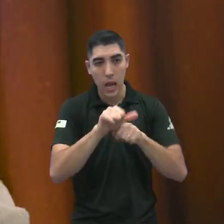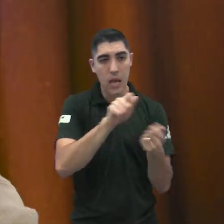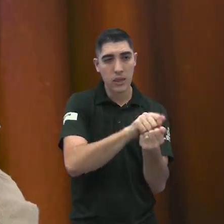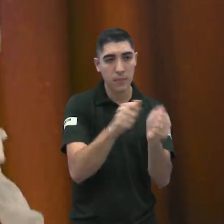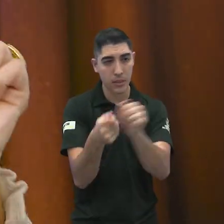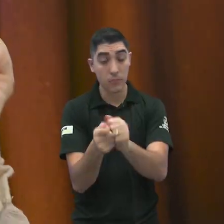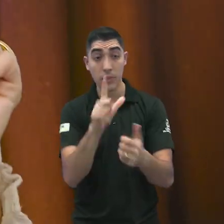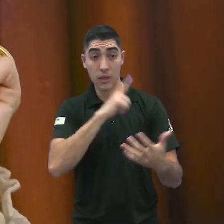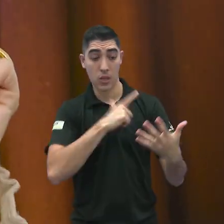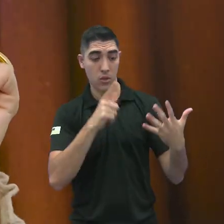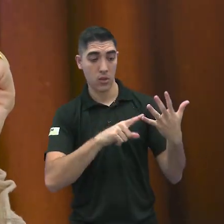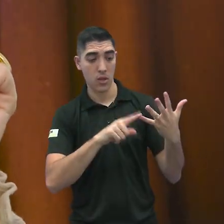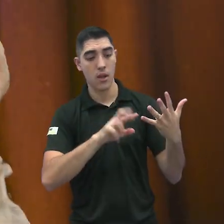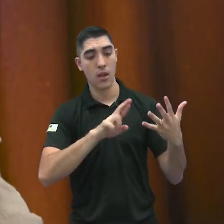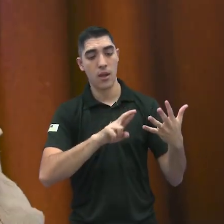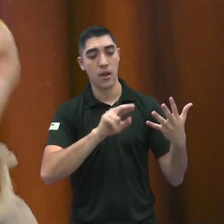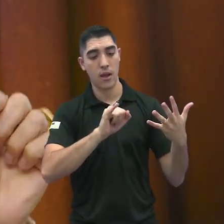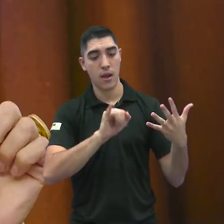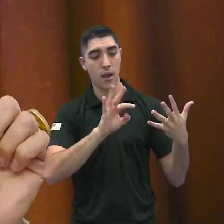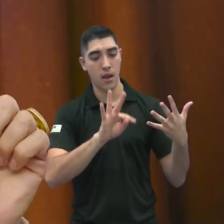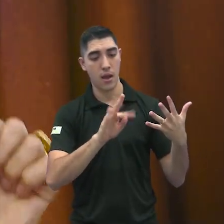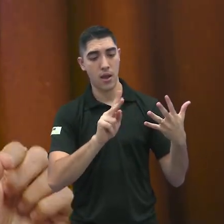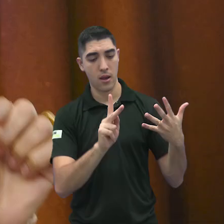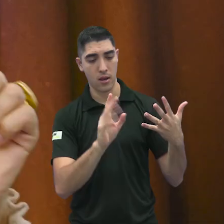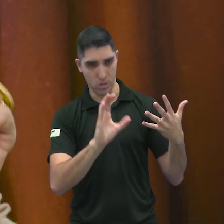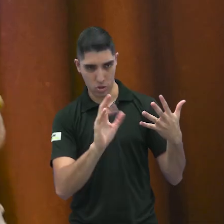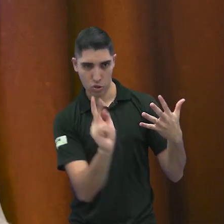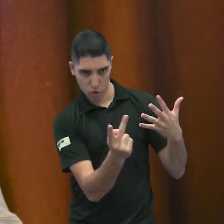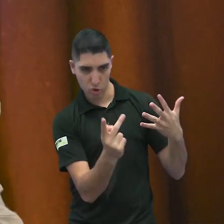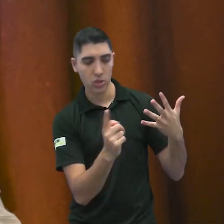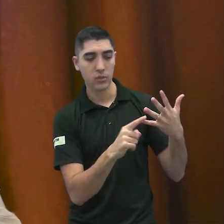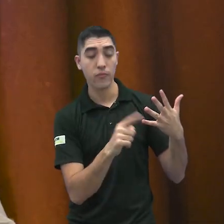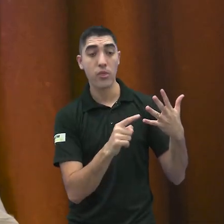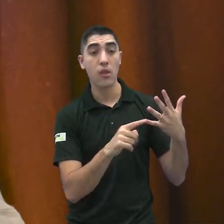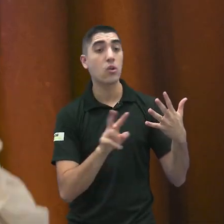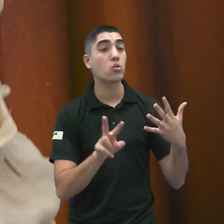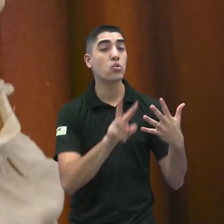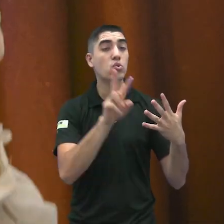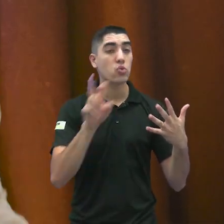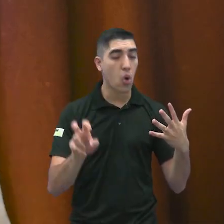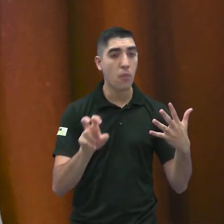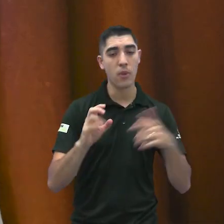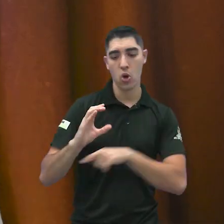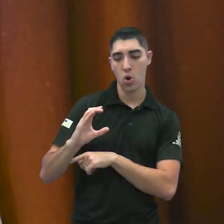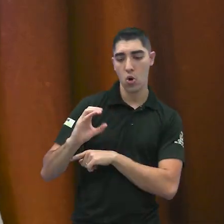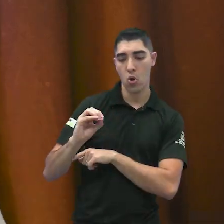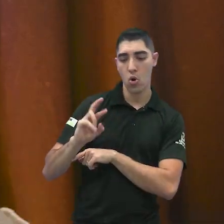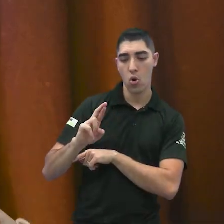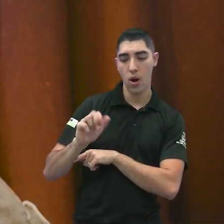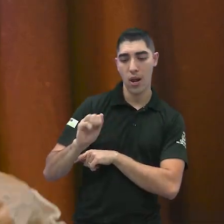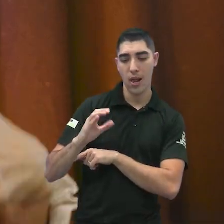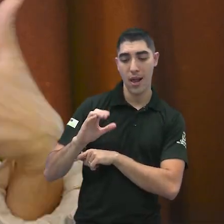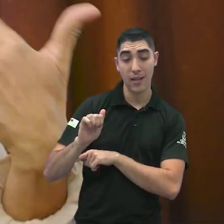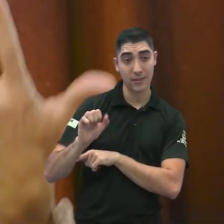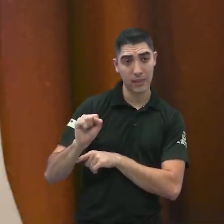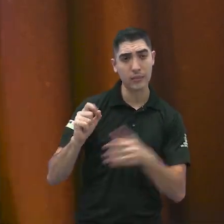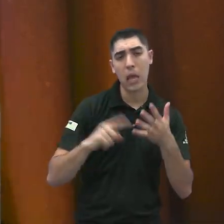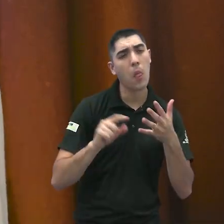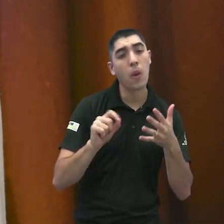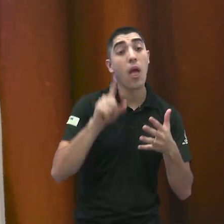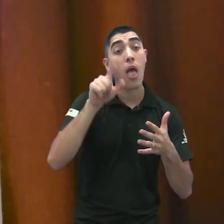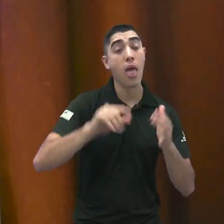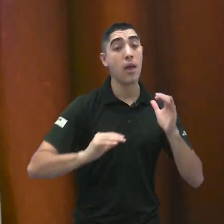adaptativos. Mas tem uma específica, que é o Reich, que ele fala, né, das couraças e ele traz a